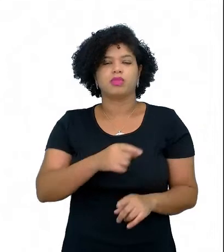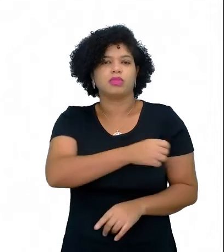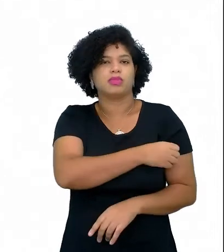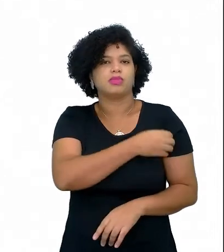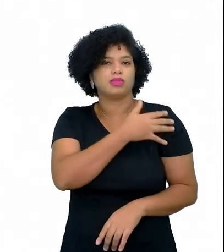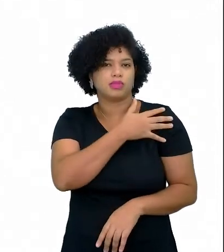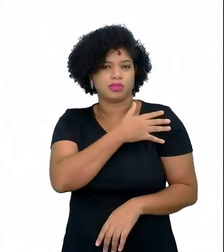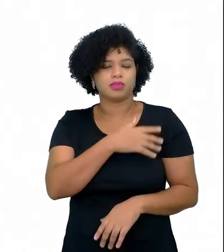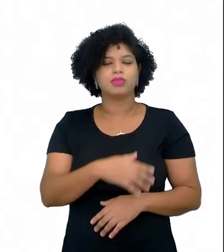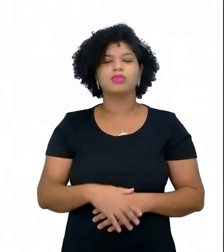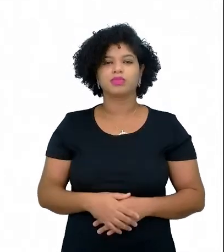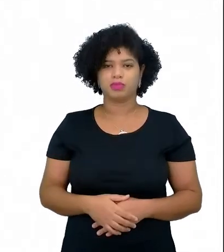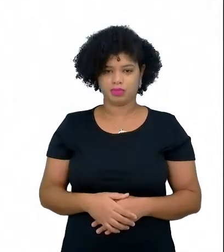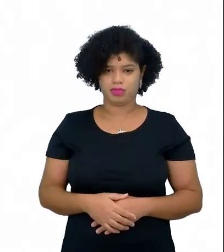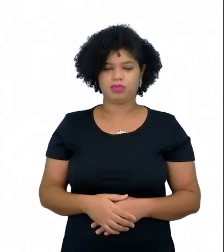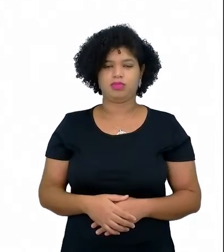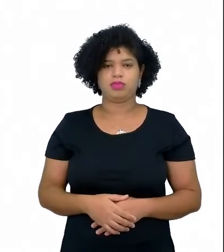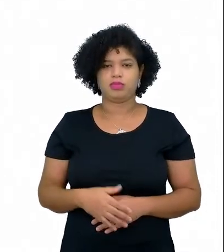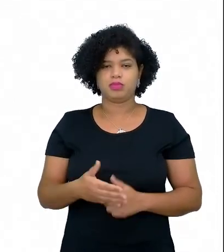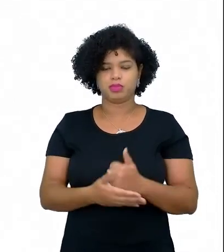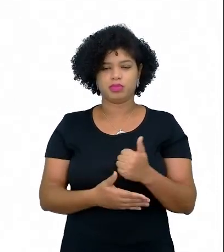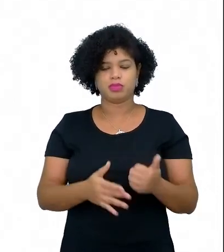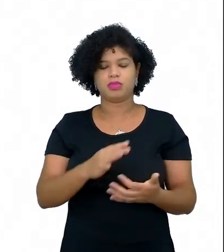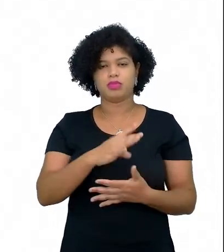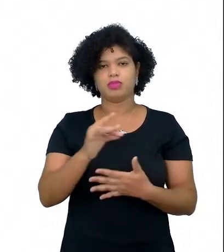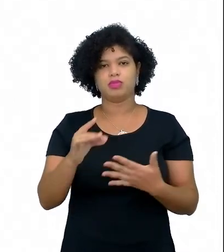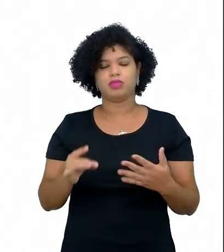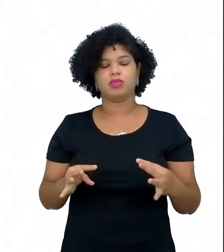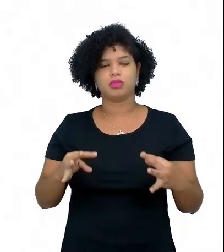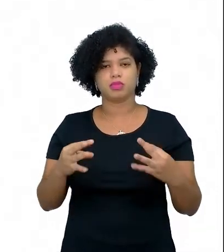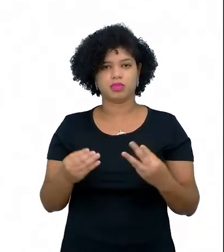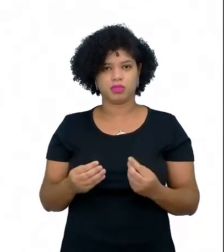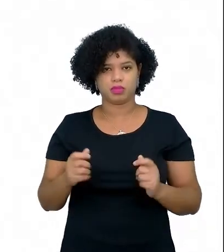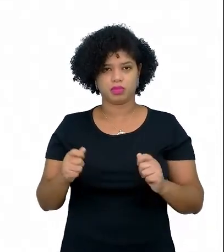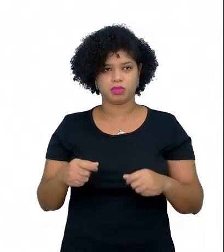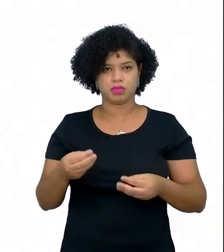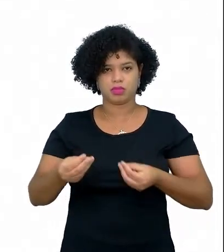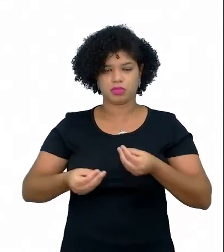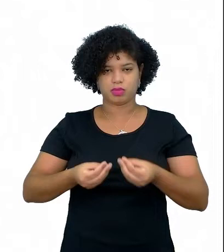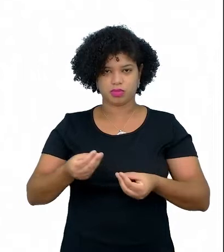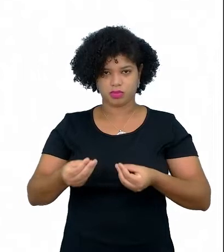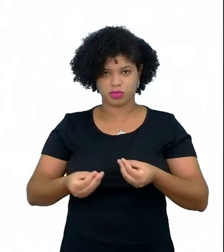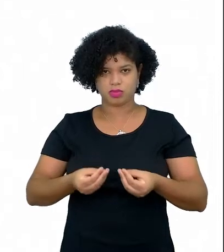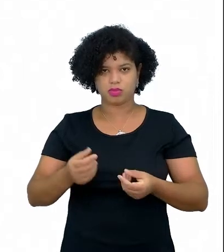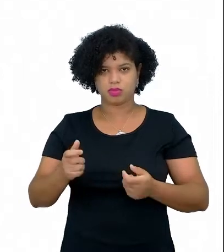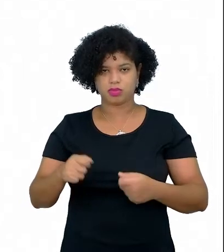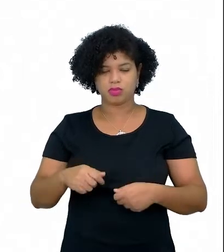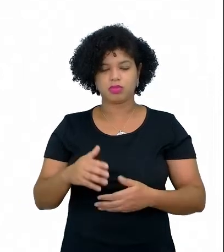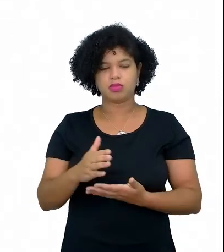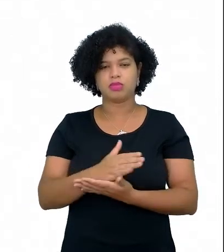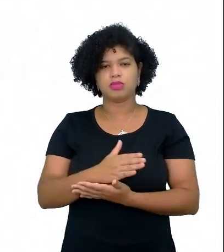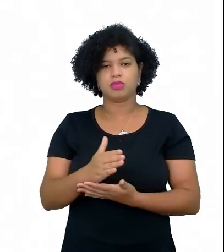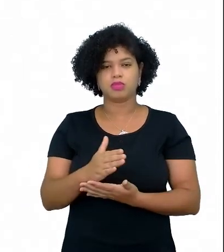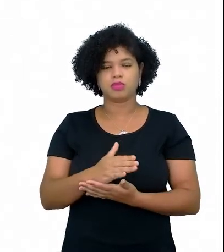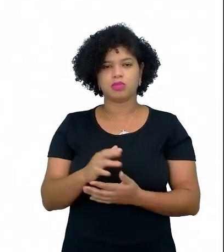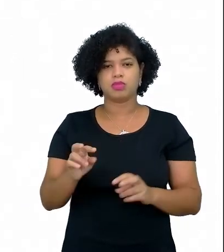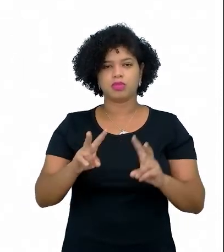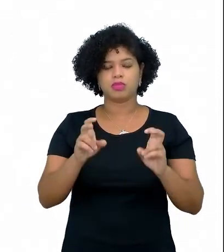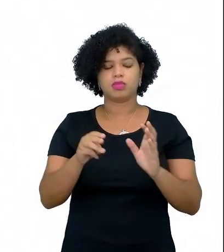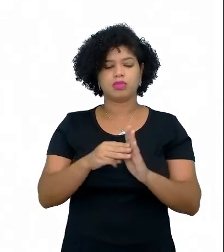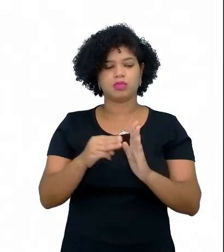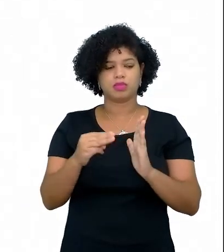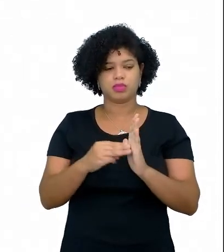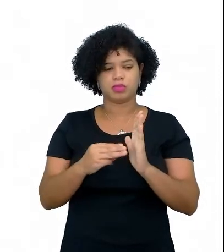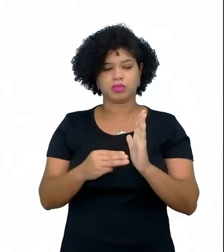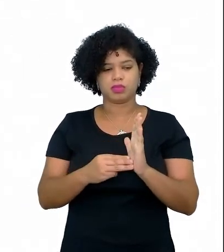pelo Marco, que ele deu todo o embasamento para vocês de como trabalhar com isso, com esses problemas da nossa metodologia. Aí, na